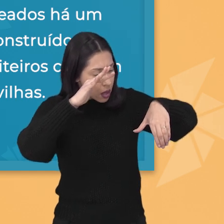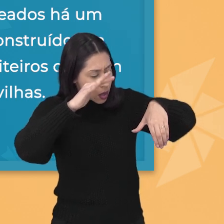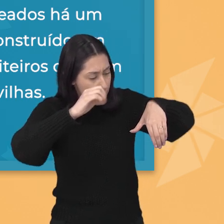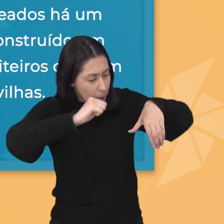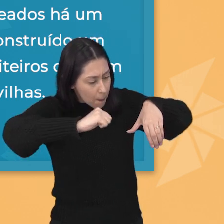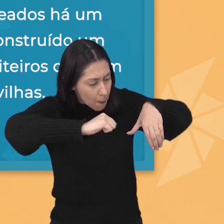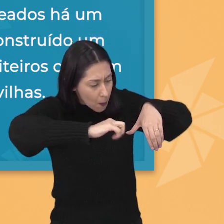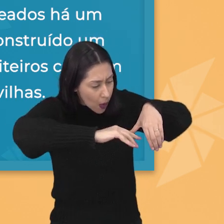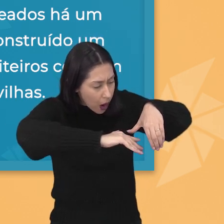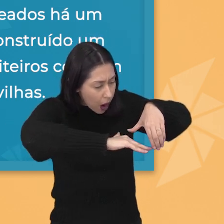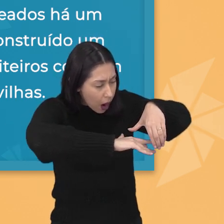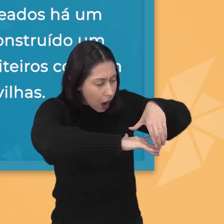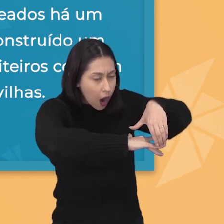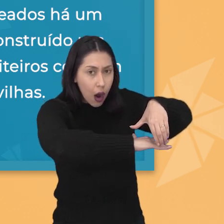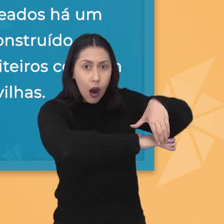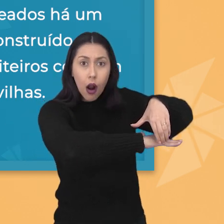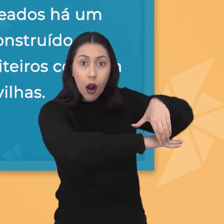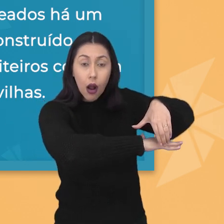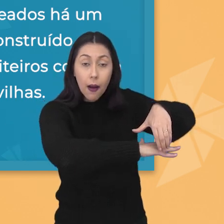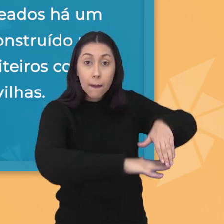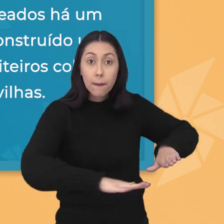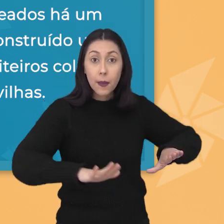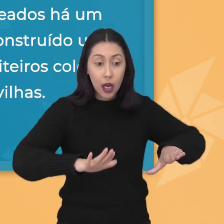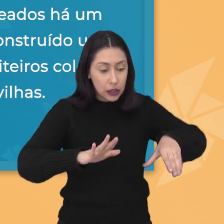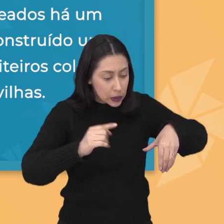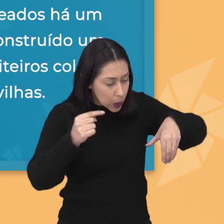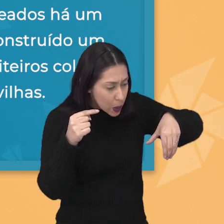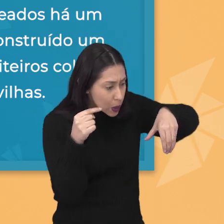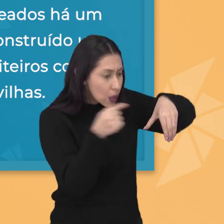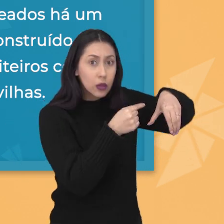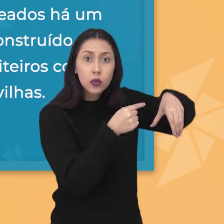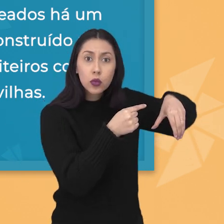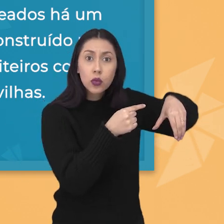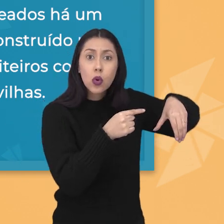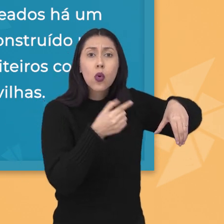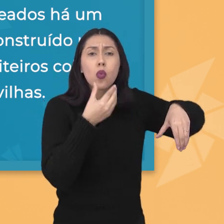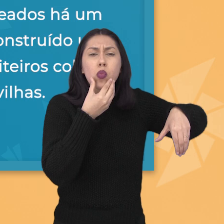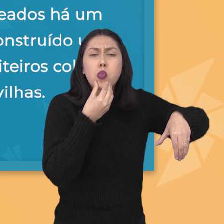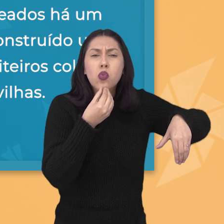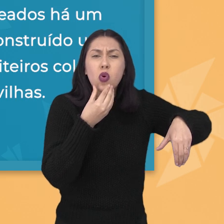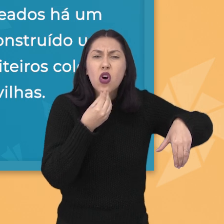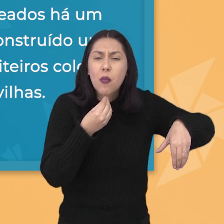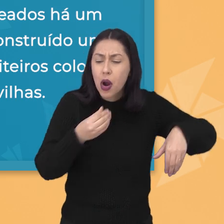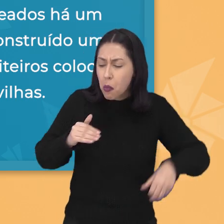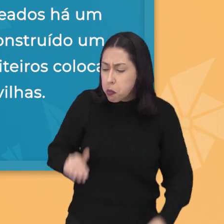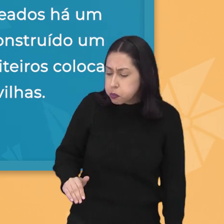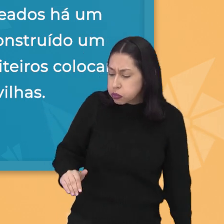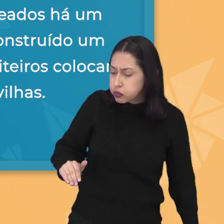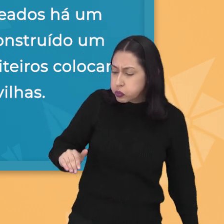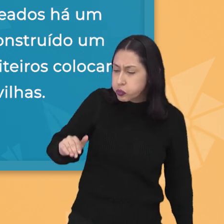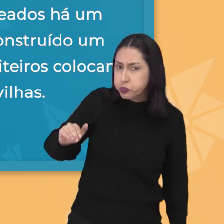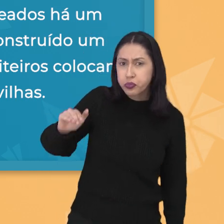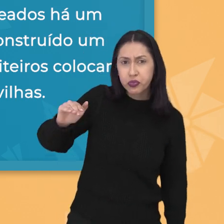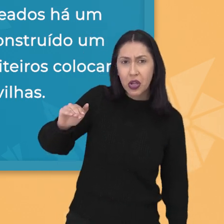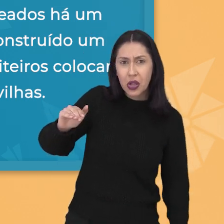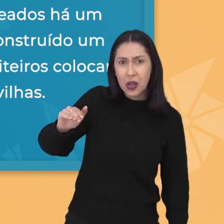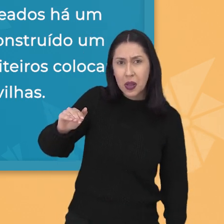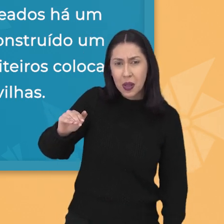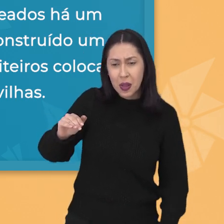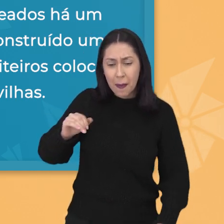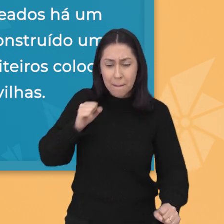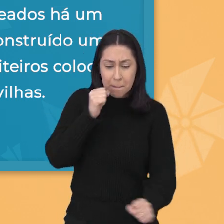largo de toda a caverna, e uns homens que lá dentro se acham desde meninos, amarrados